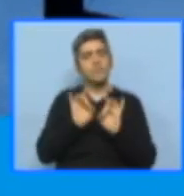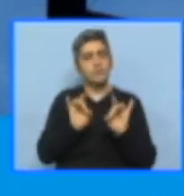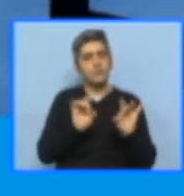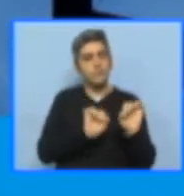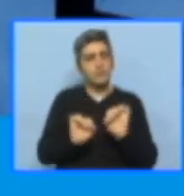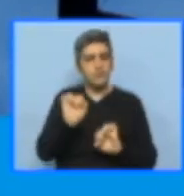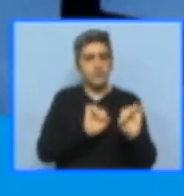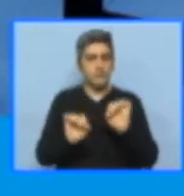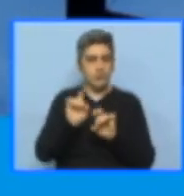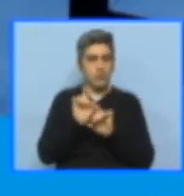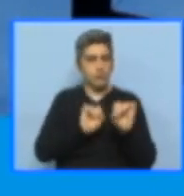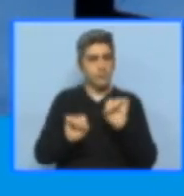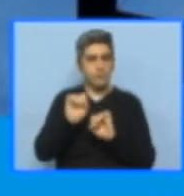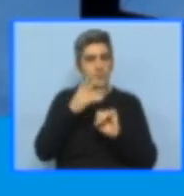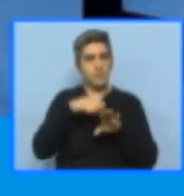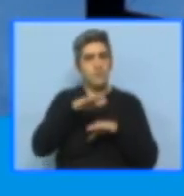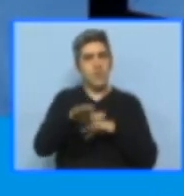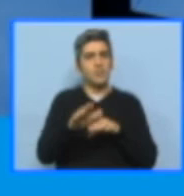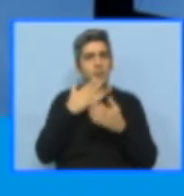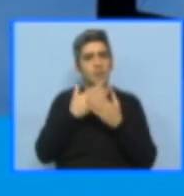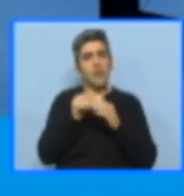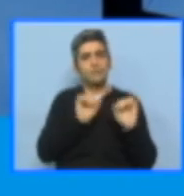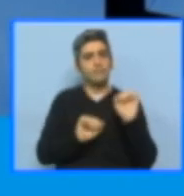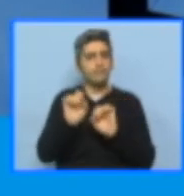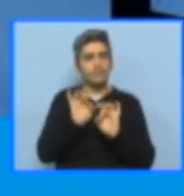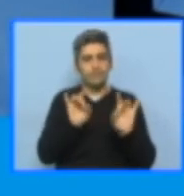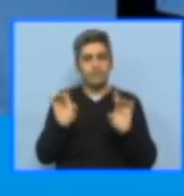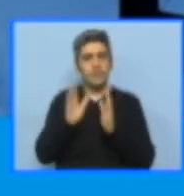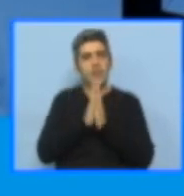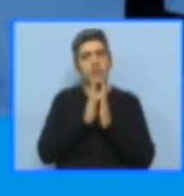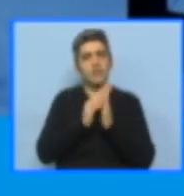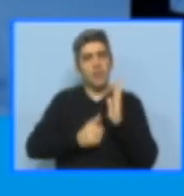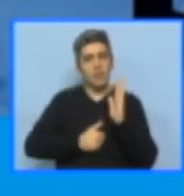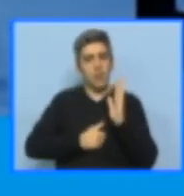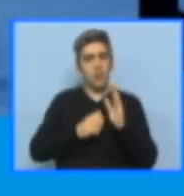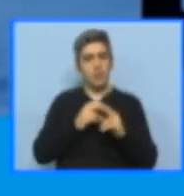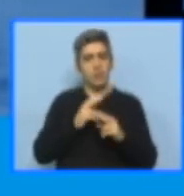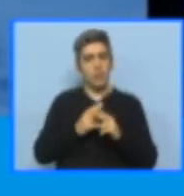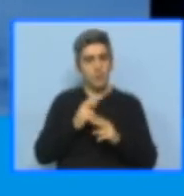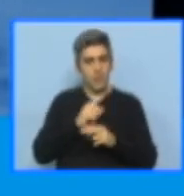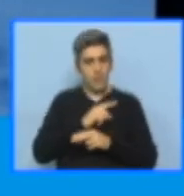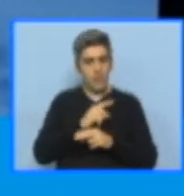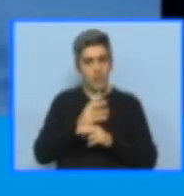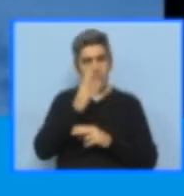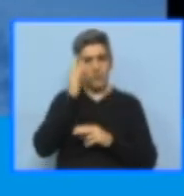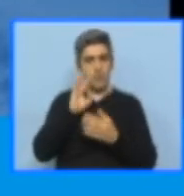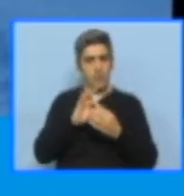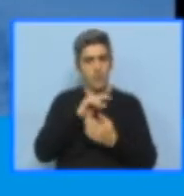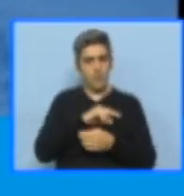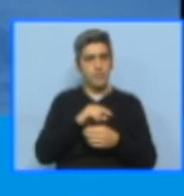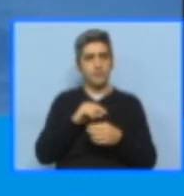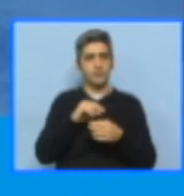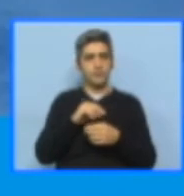se quiserem um primeiro passo no sentido de purificação da Igreja Católica Romana, que